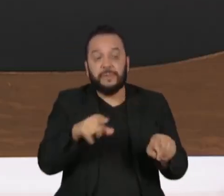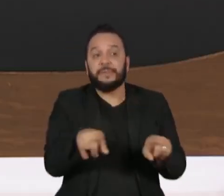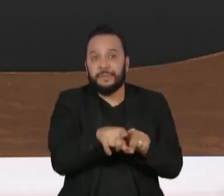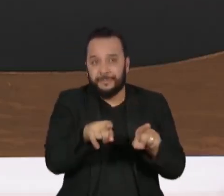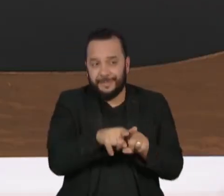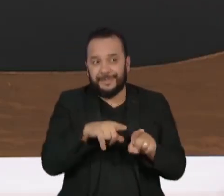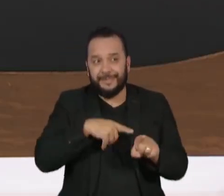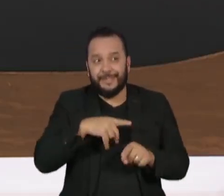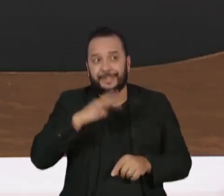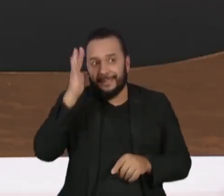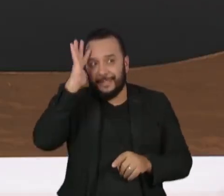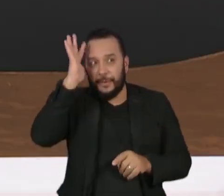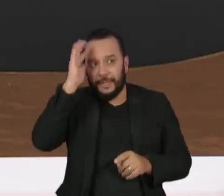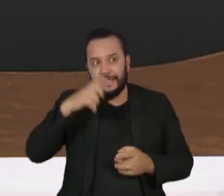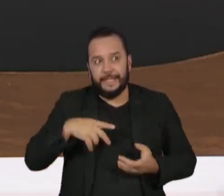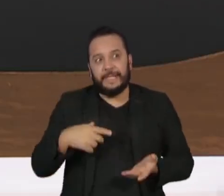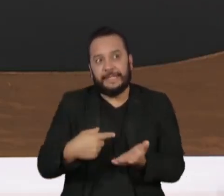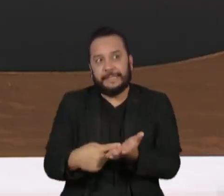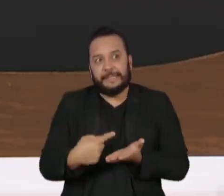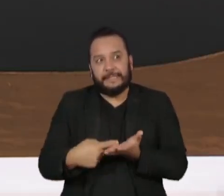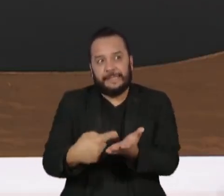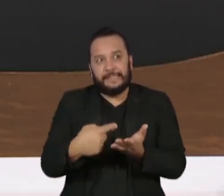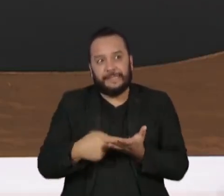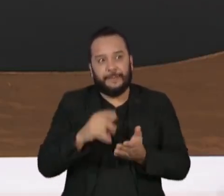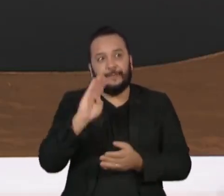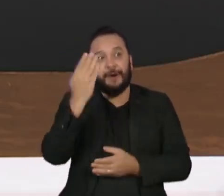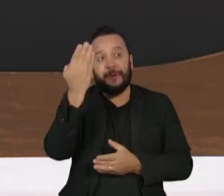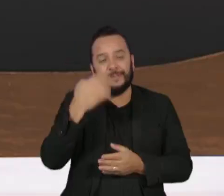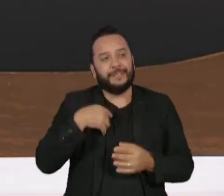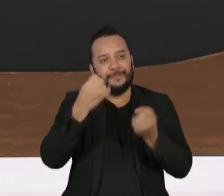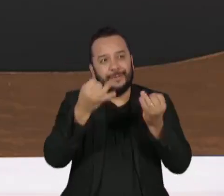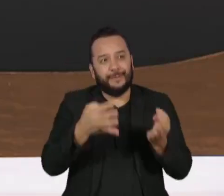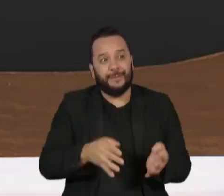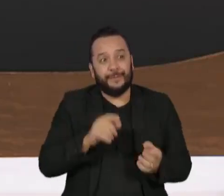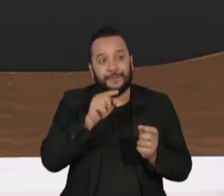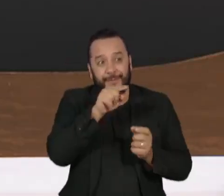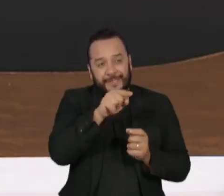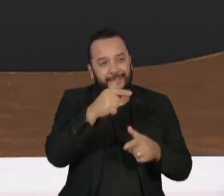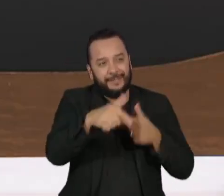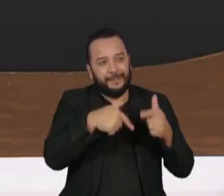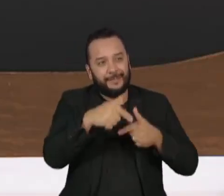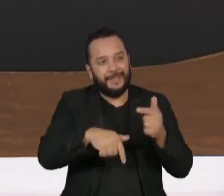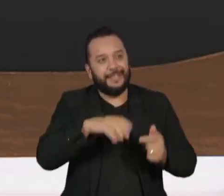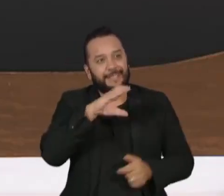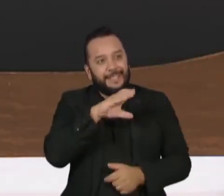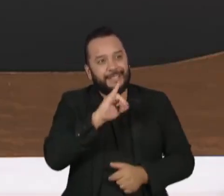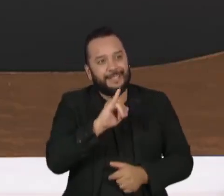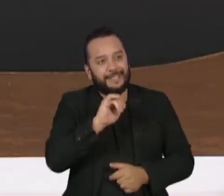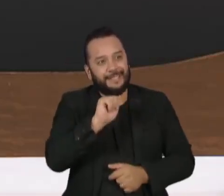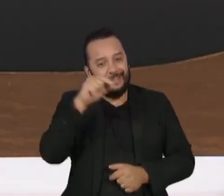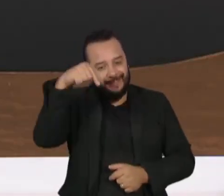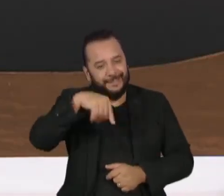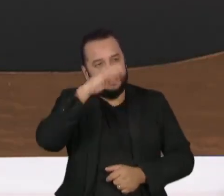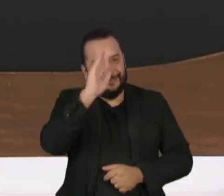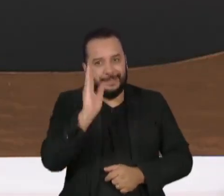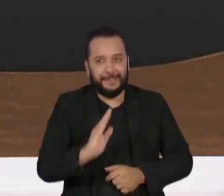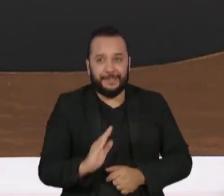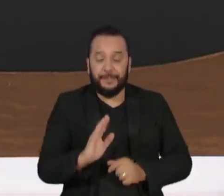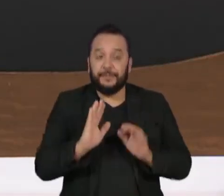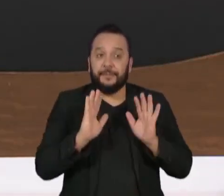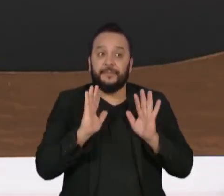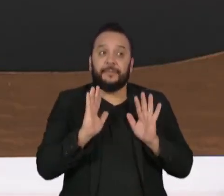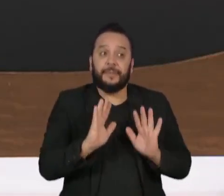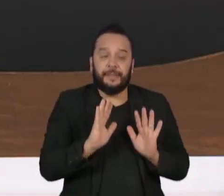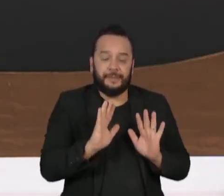conspiração bizarra que associou você a um suposto infiltrado da CIA no Brasil, mas não trata de